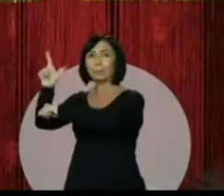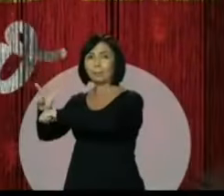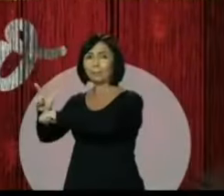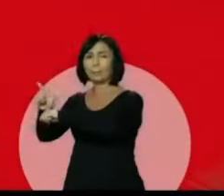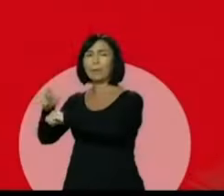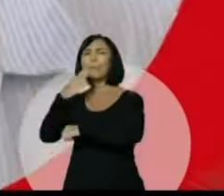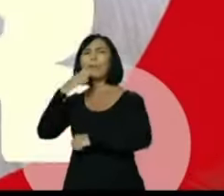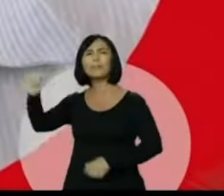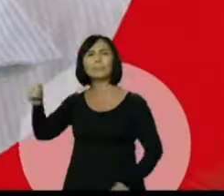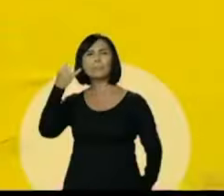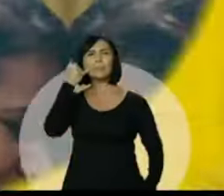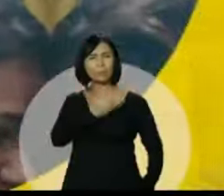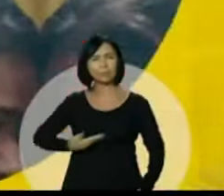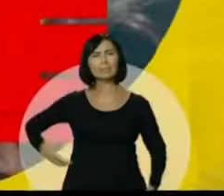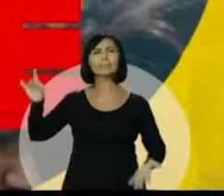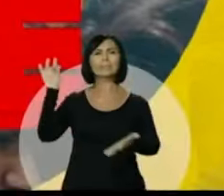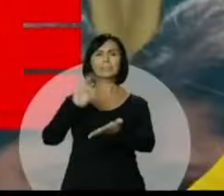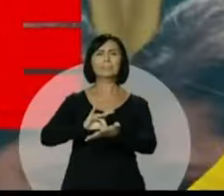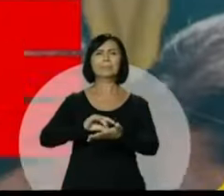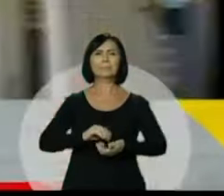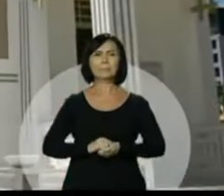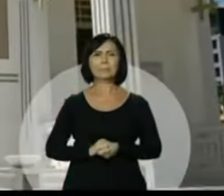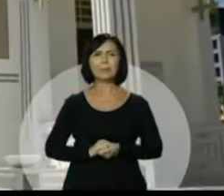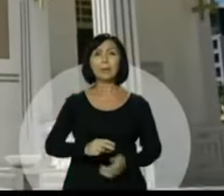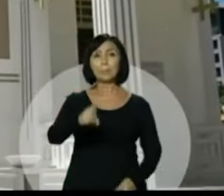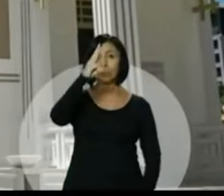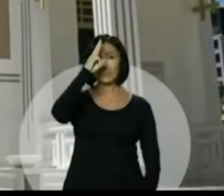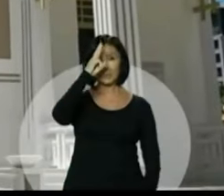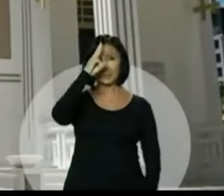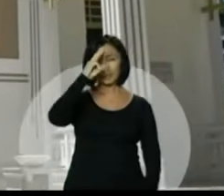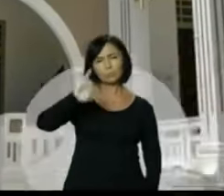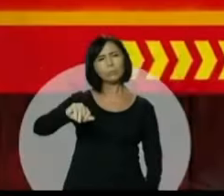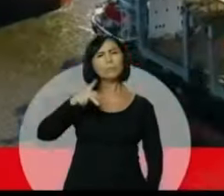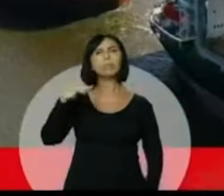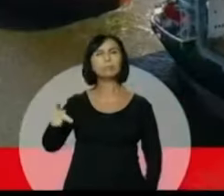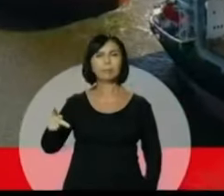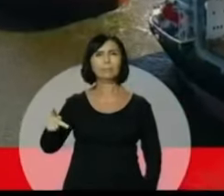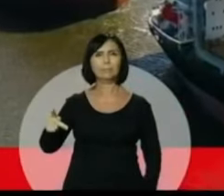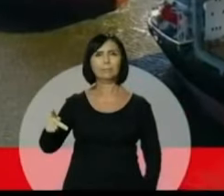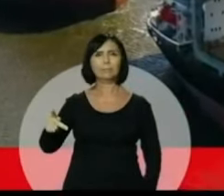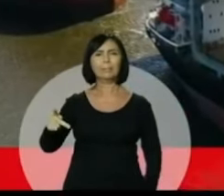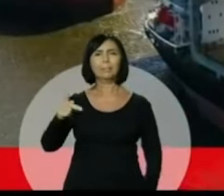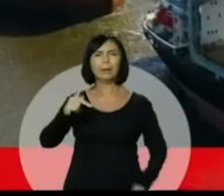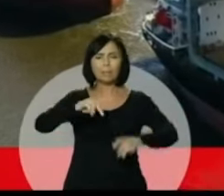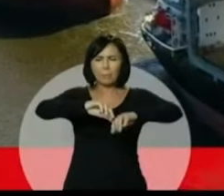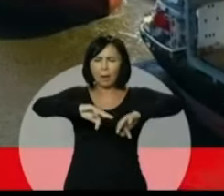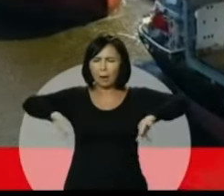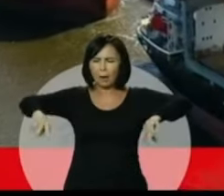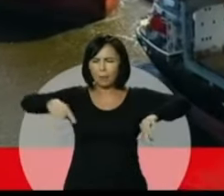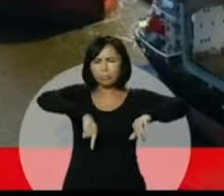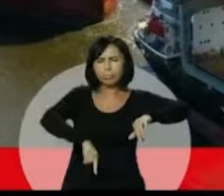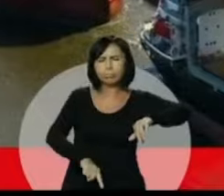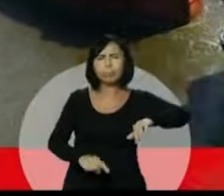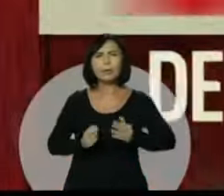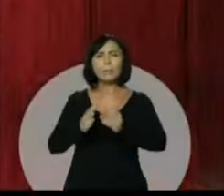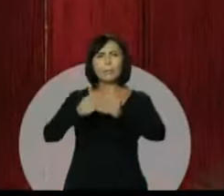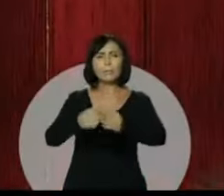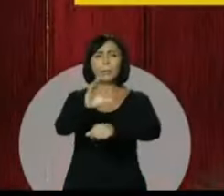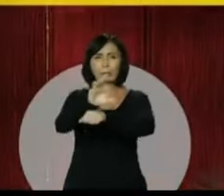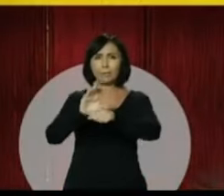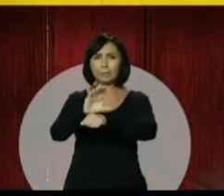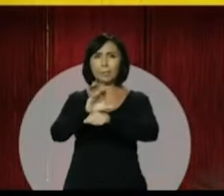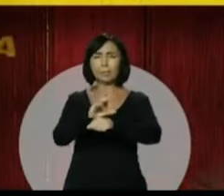É melhor, João! Governador de Museu Cidade de João Pessoa, retomada da dragagem do Porto de